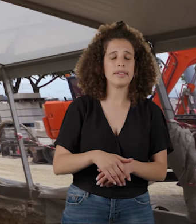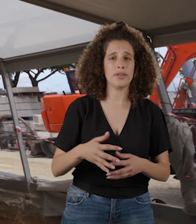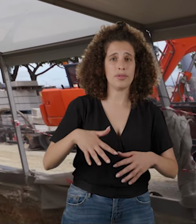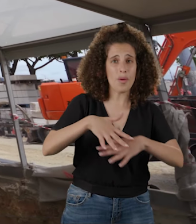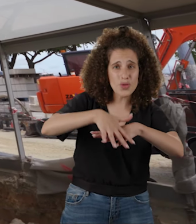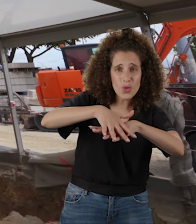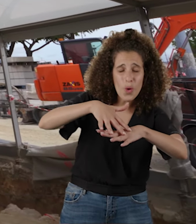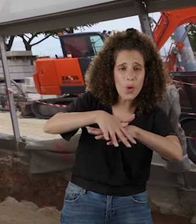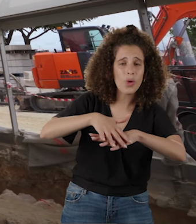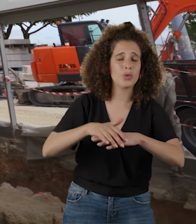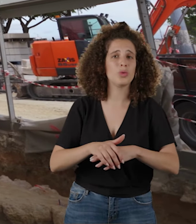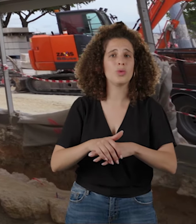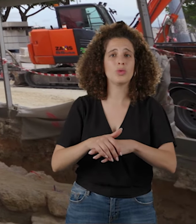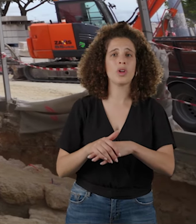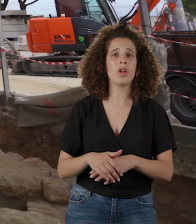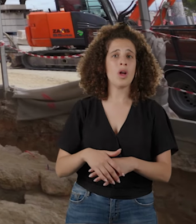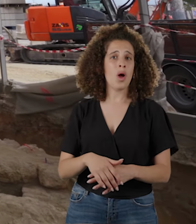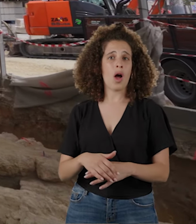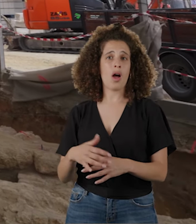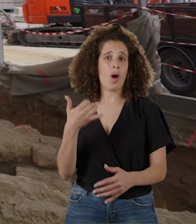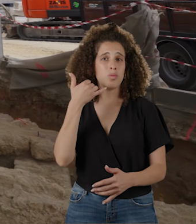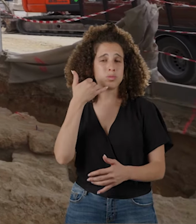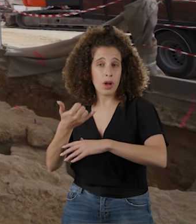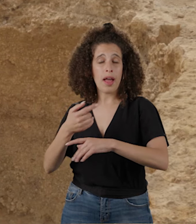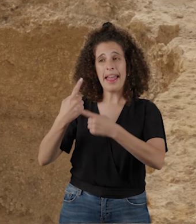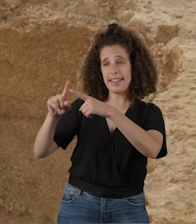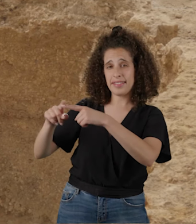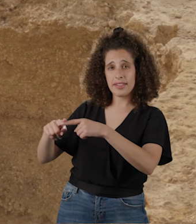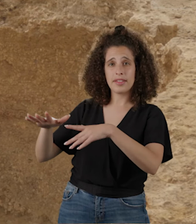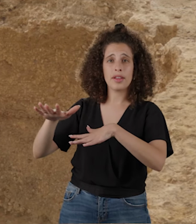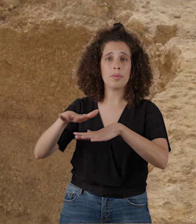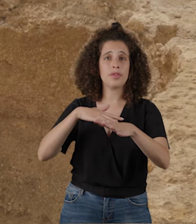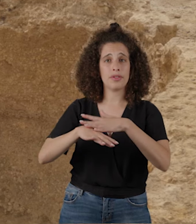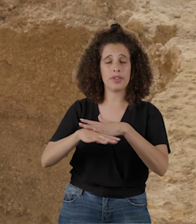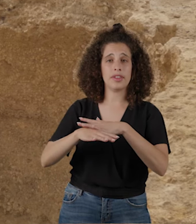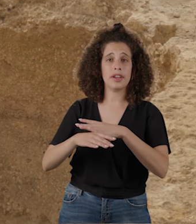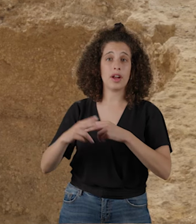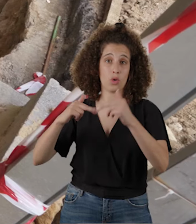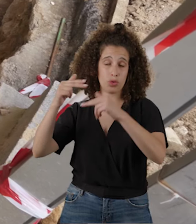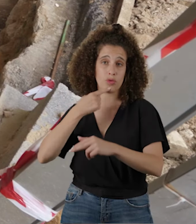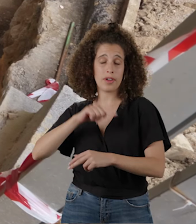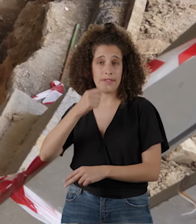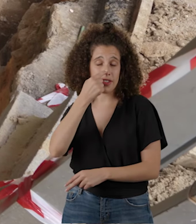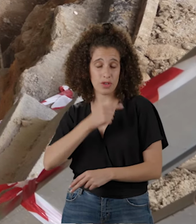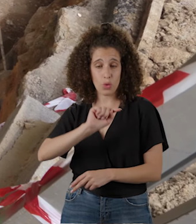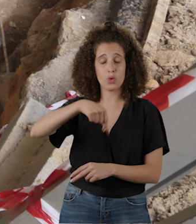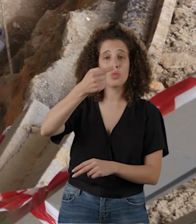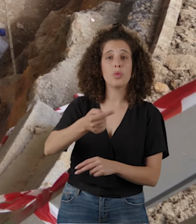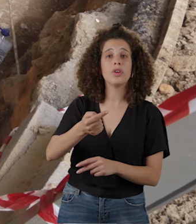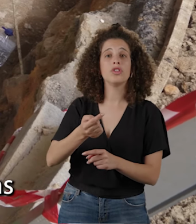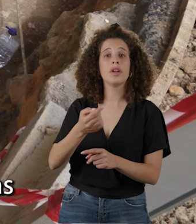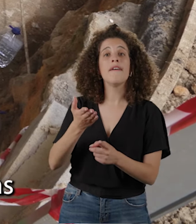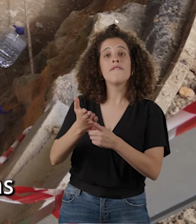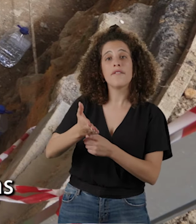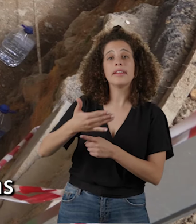infraestruturas de esgotos, de telecomunicações, etc. Estamos a fazer a reconstituição dessas lacunas e depois, na próxima fase, virá